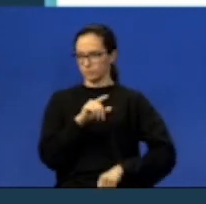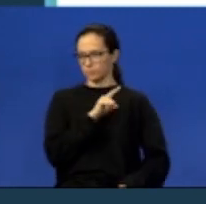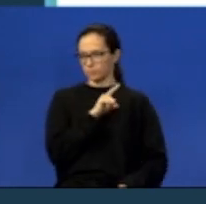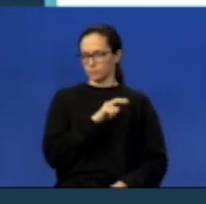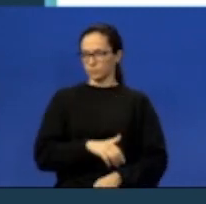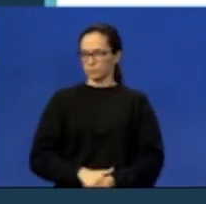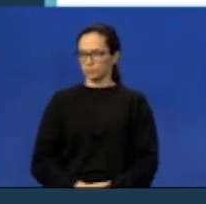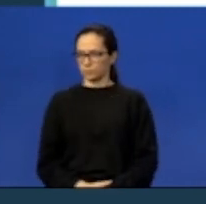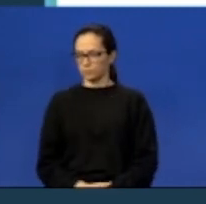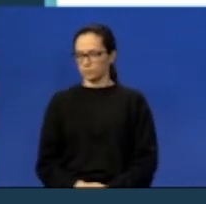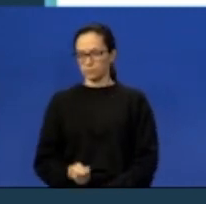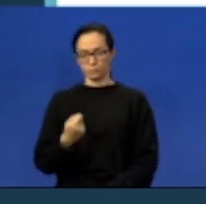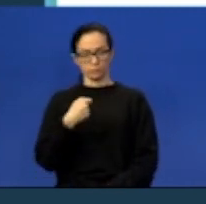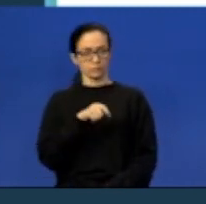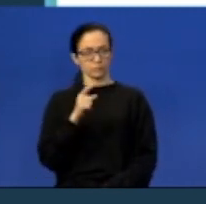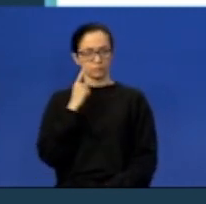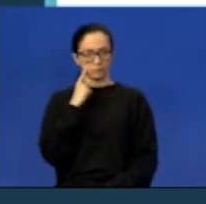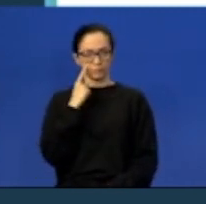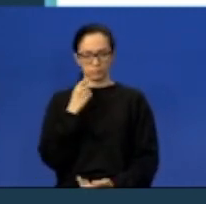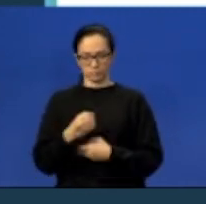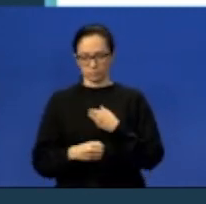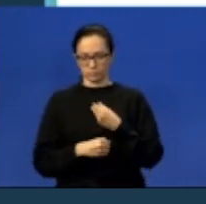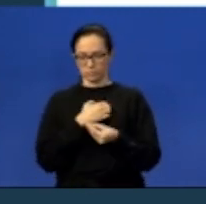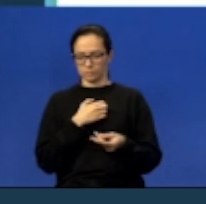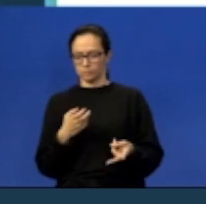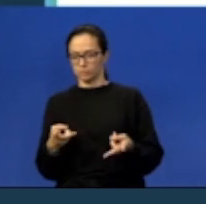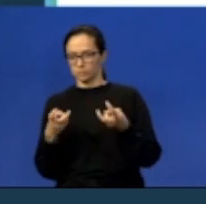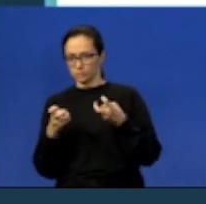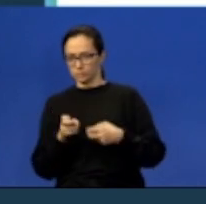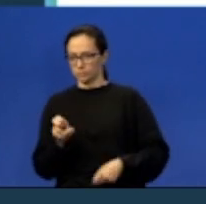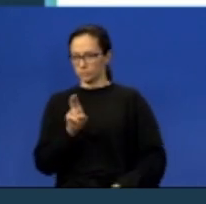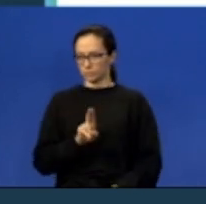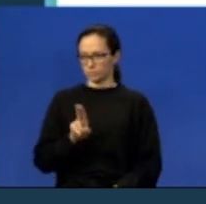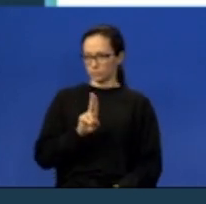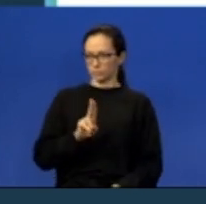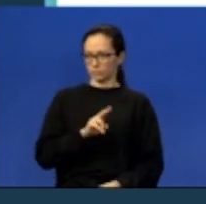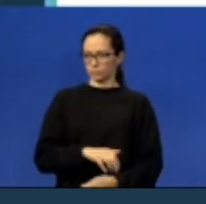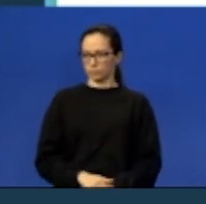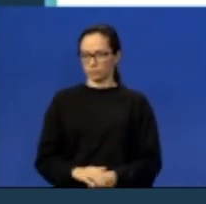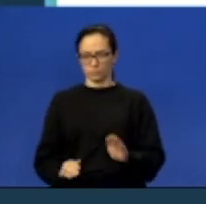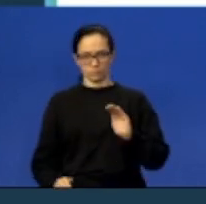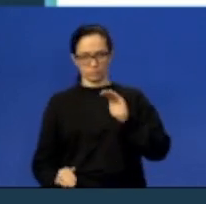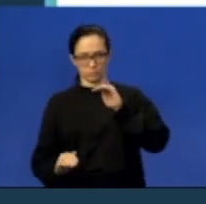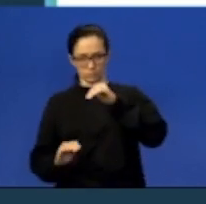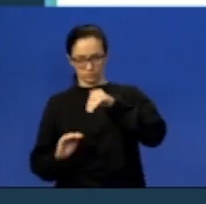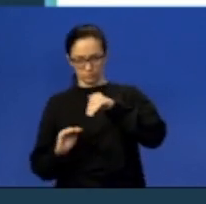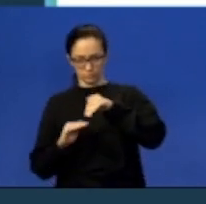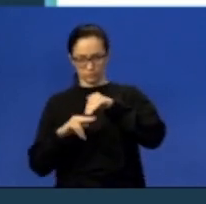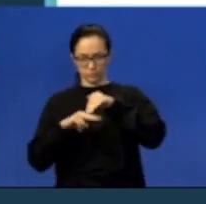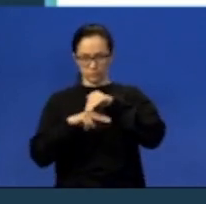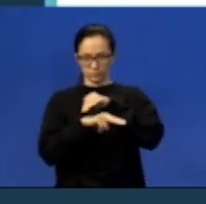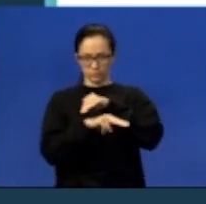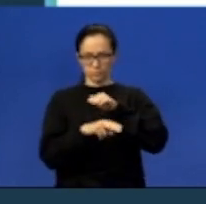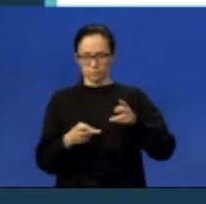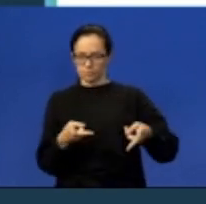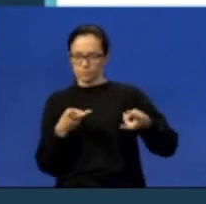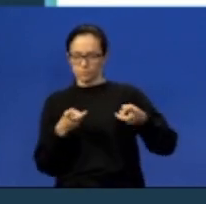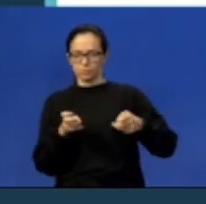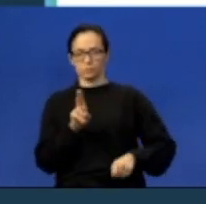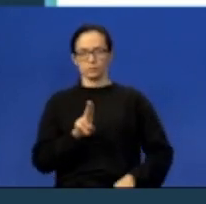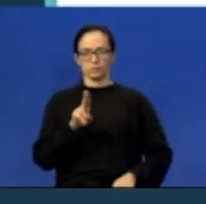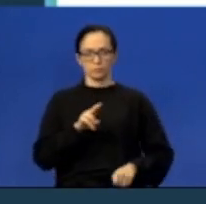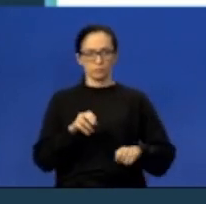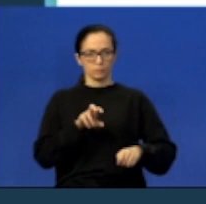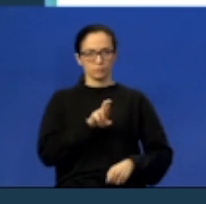também lembrar que o exame de tomografia computadorizada, como a gente viu, ele é um exame que faz uso também